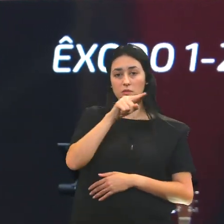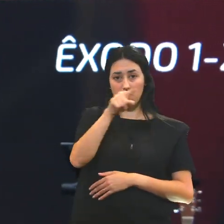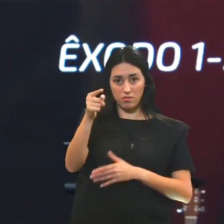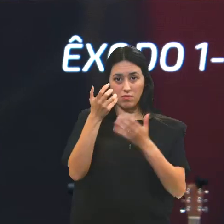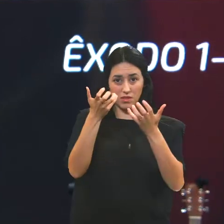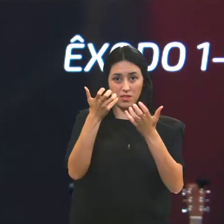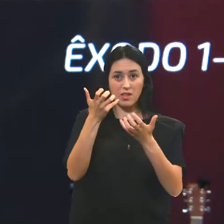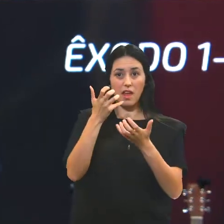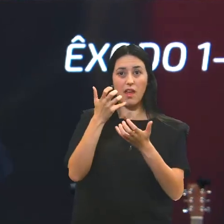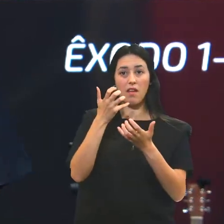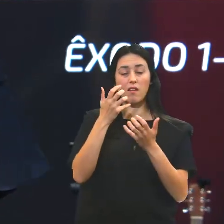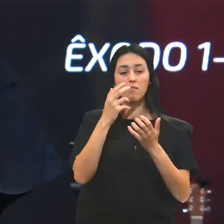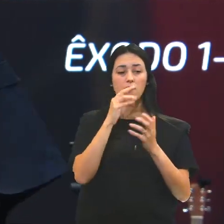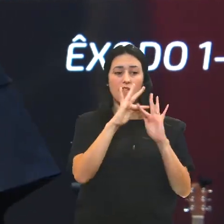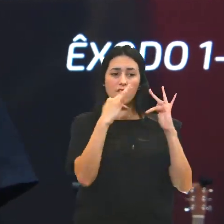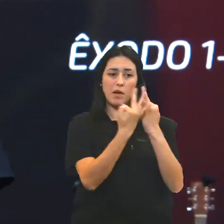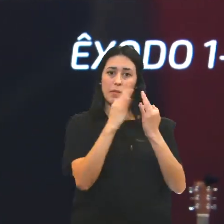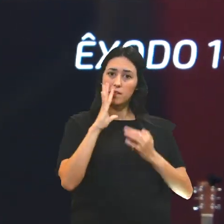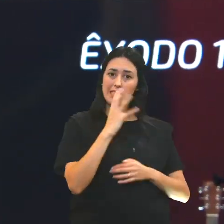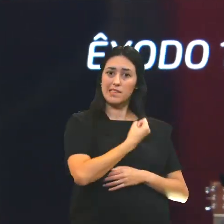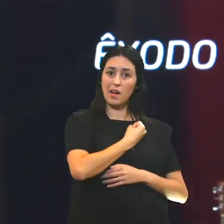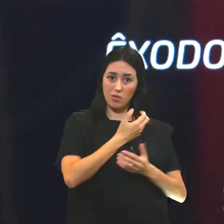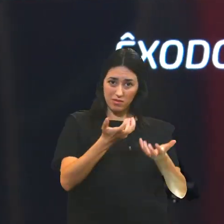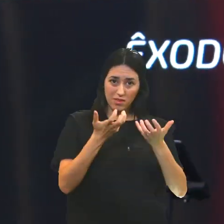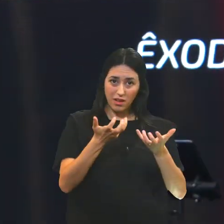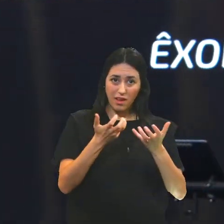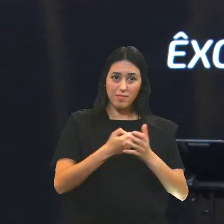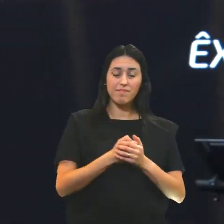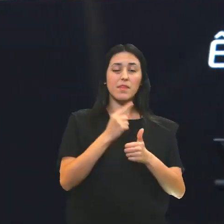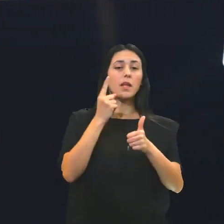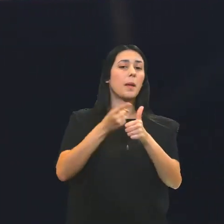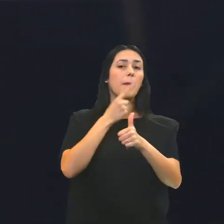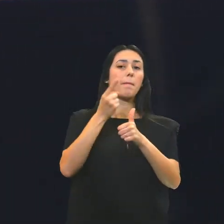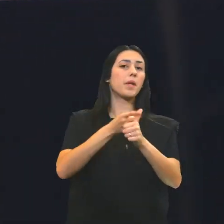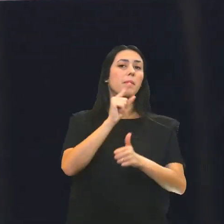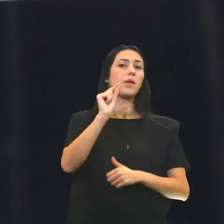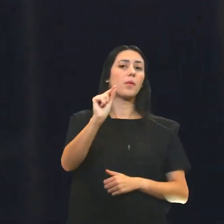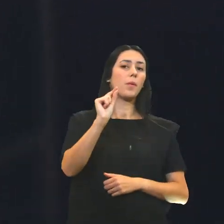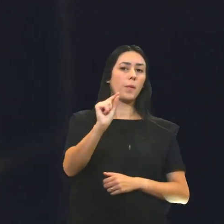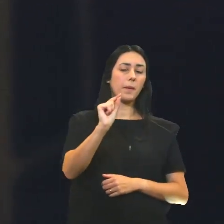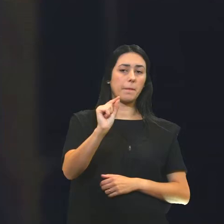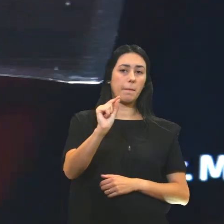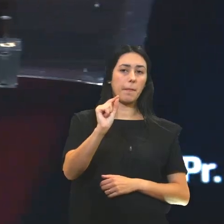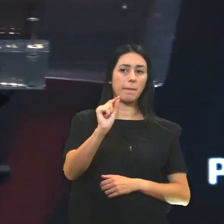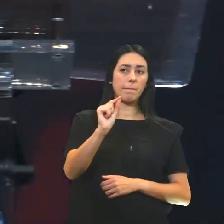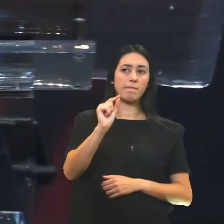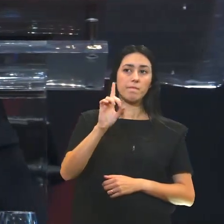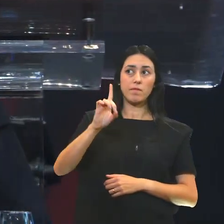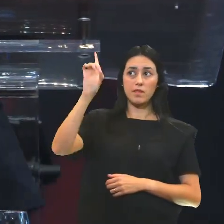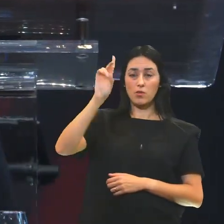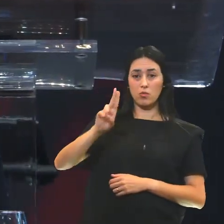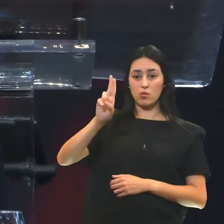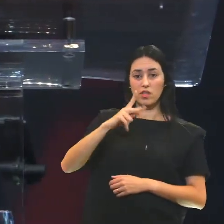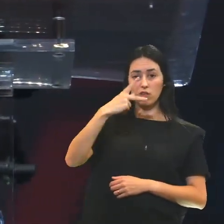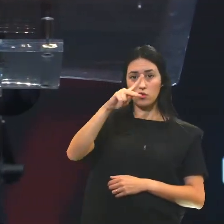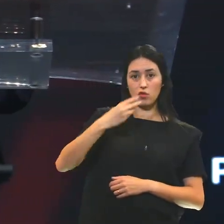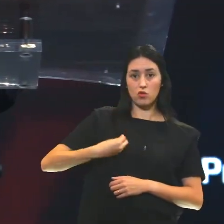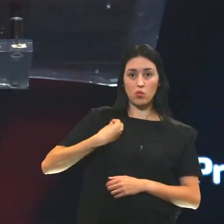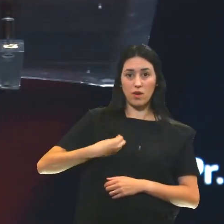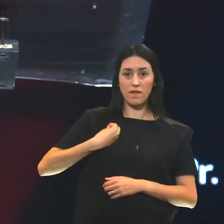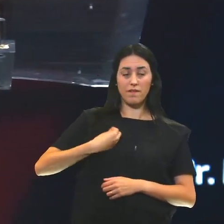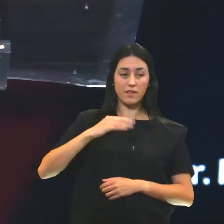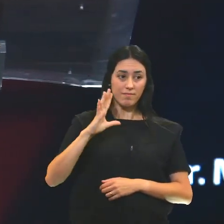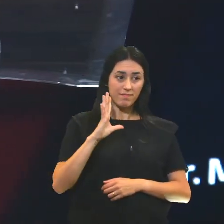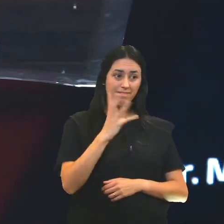ver? Deus vai salvar. Primeiro princípio, para você poder ser instrumento de salvação, para você ver a salvação